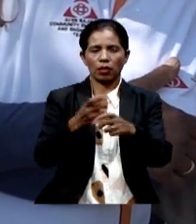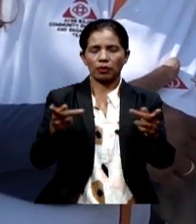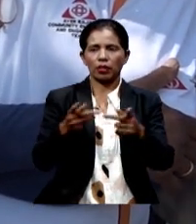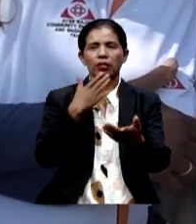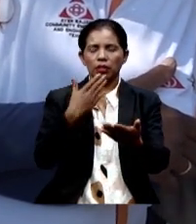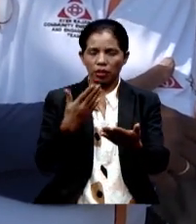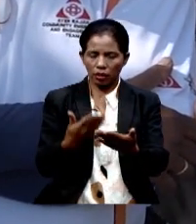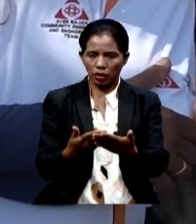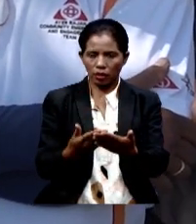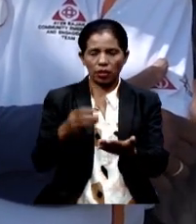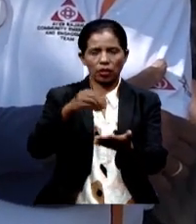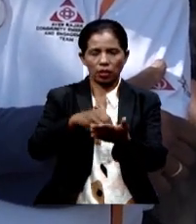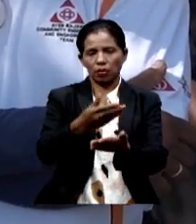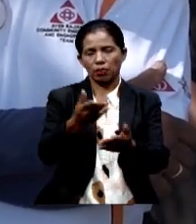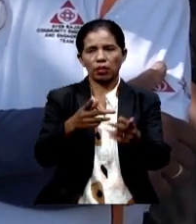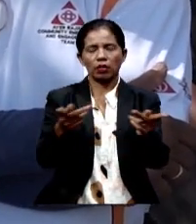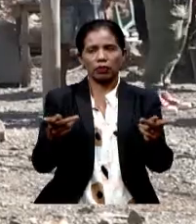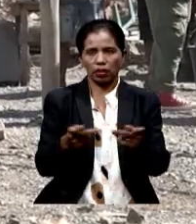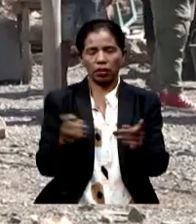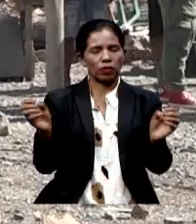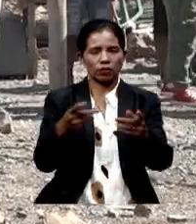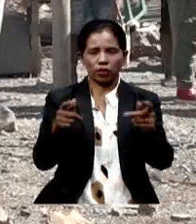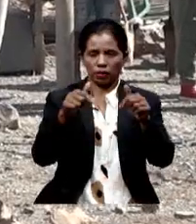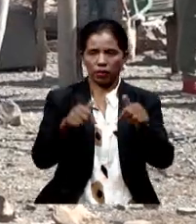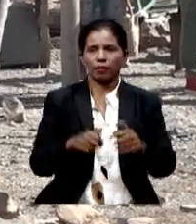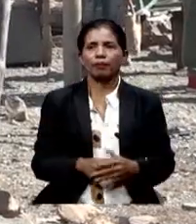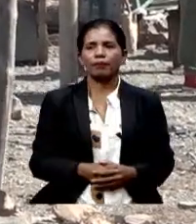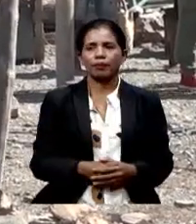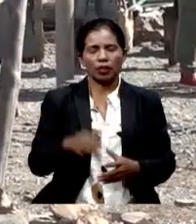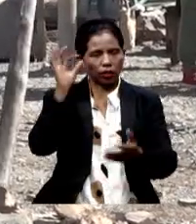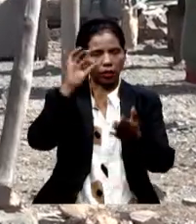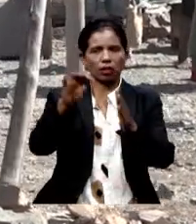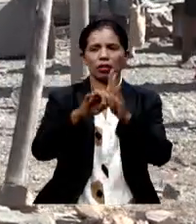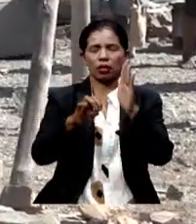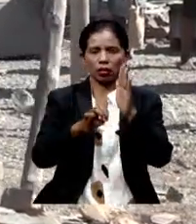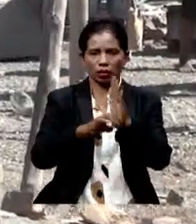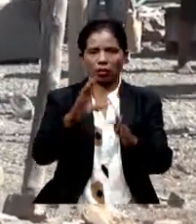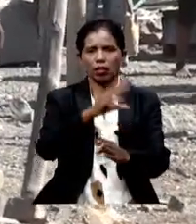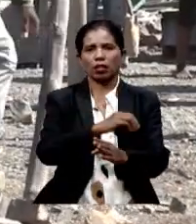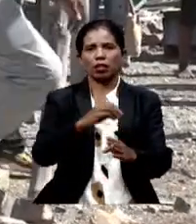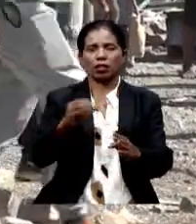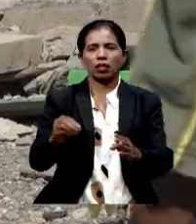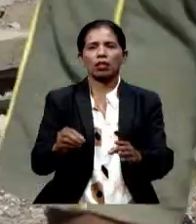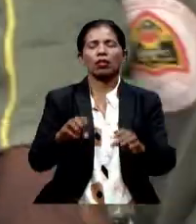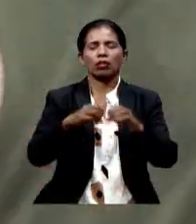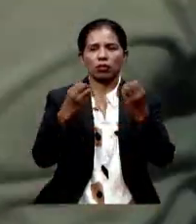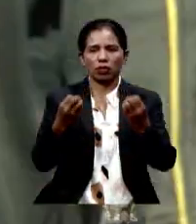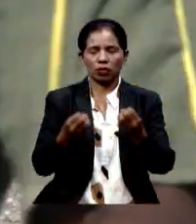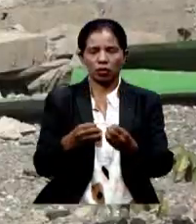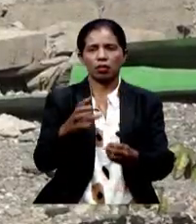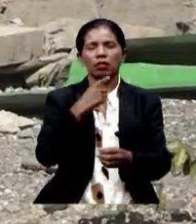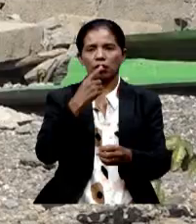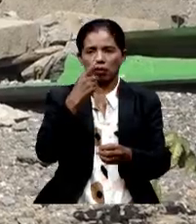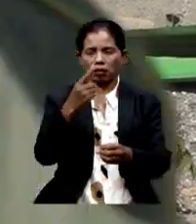bela tapi ni fatin. Mas lau sih ane. Ia bibang ne sekretario estado asunto toponimia na organização urbana